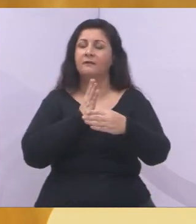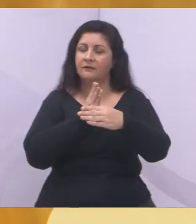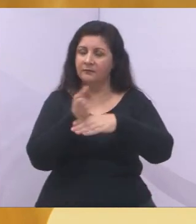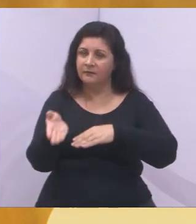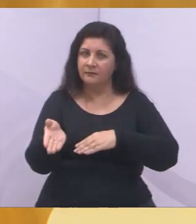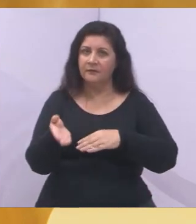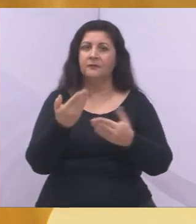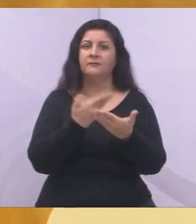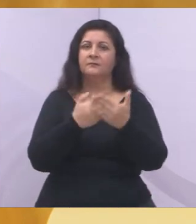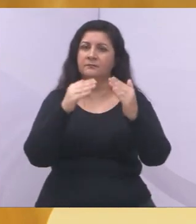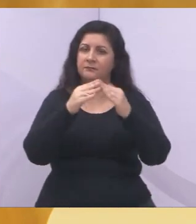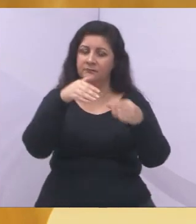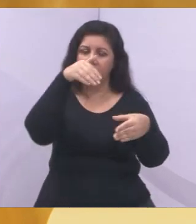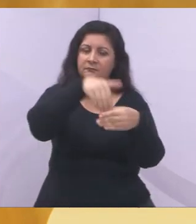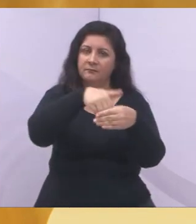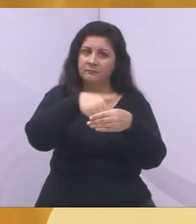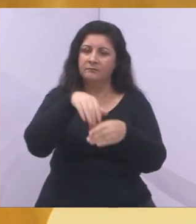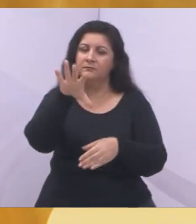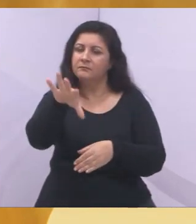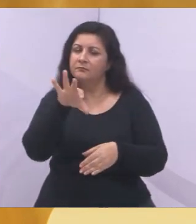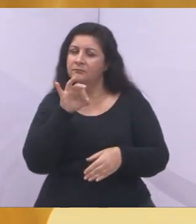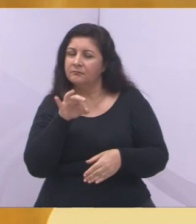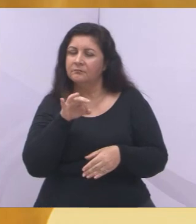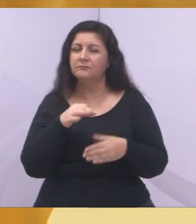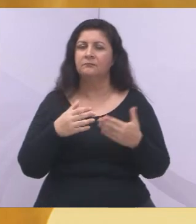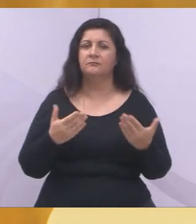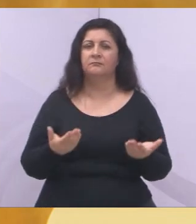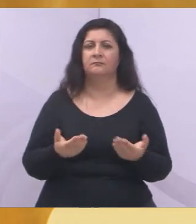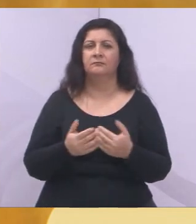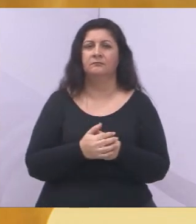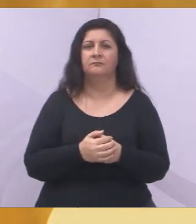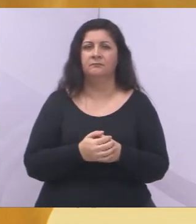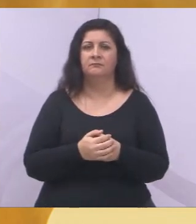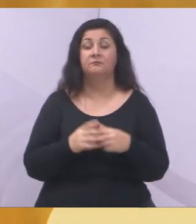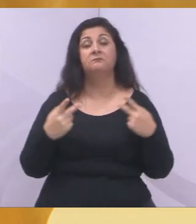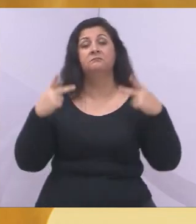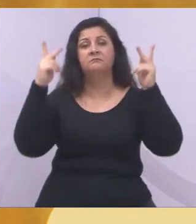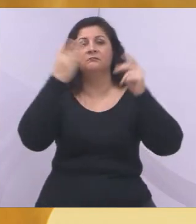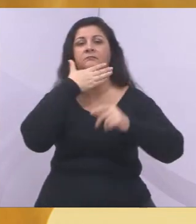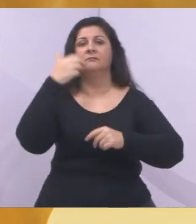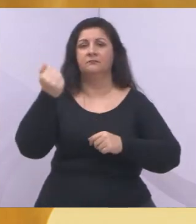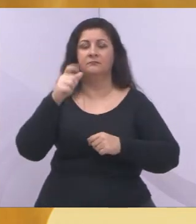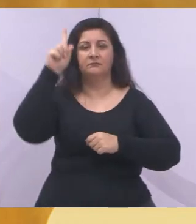às escolas, aí às urnas, escolha o seu pretendente, né, e que vença o melhor.